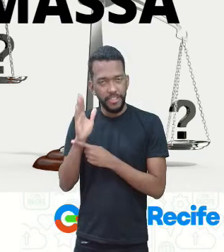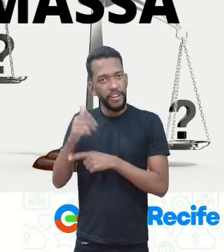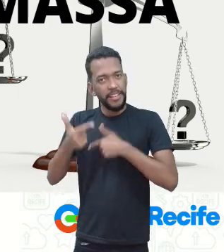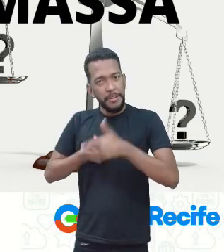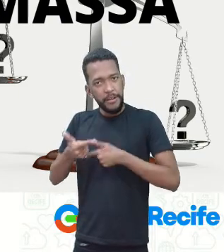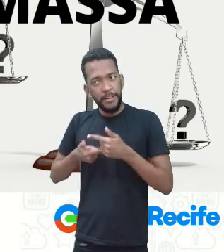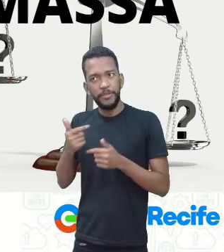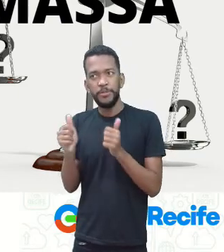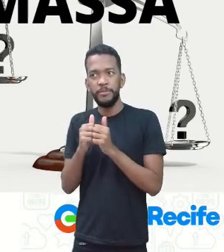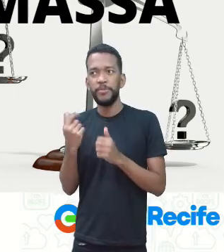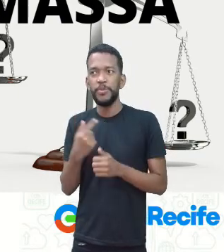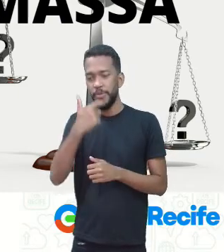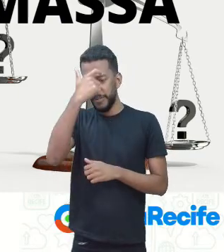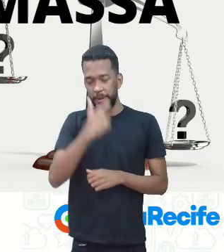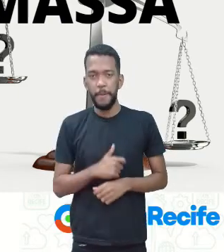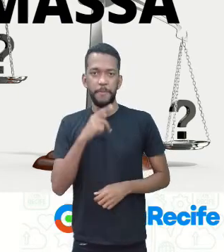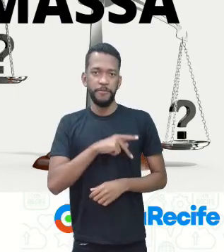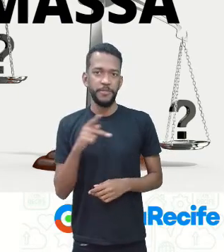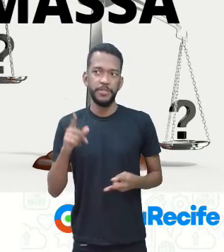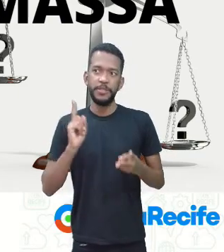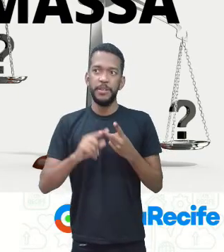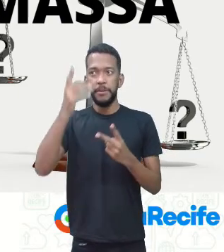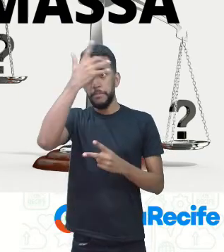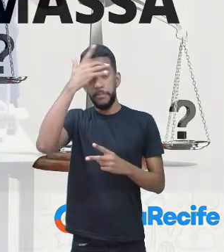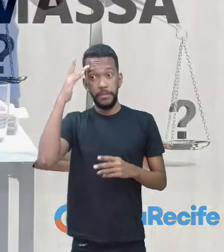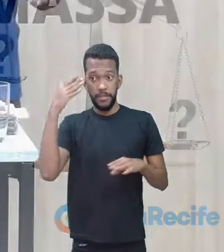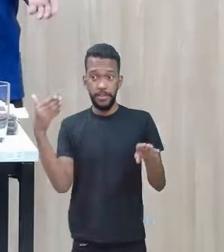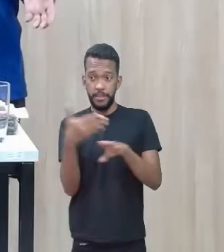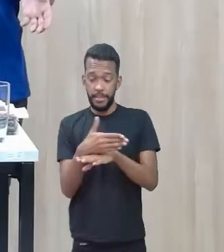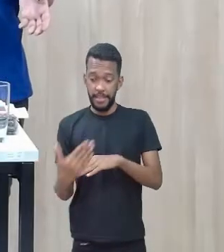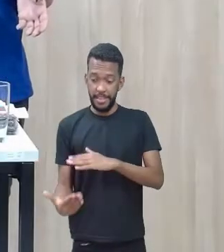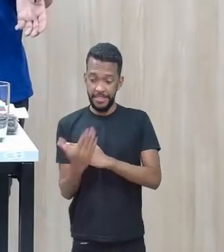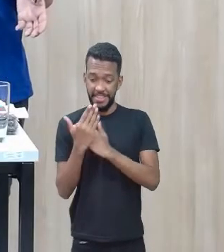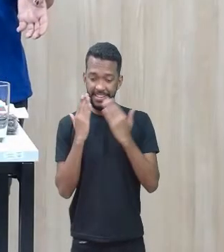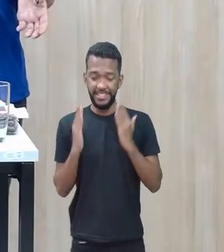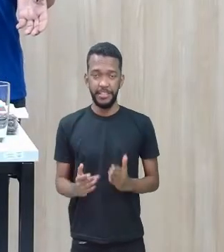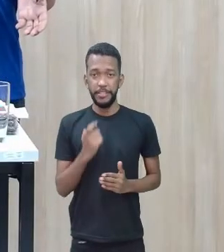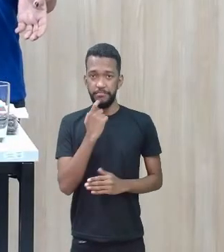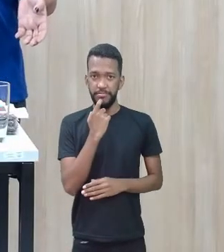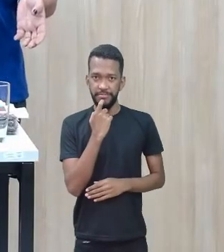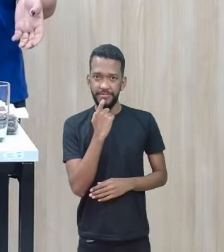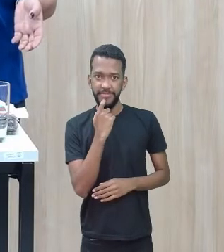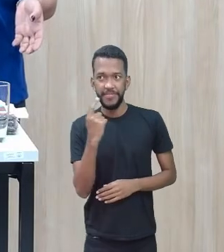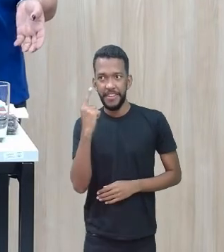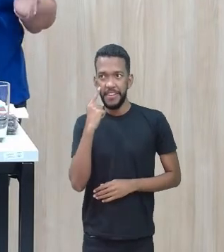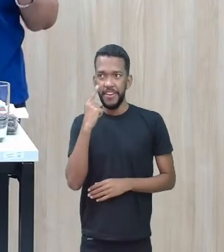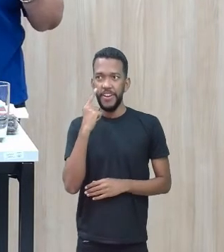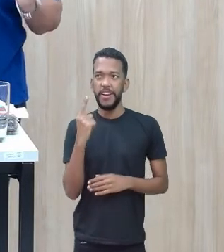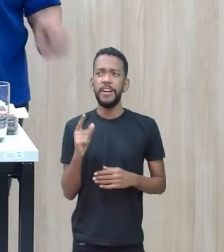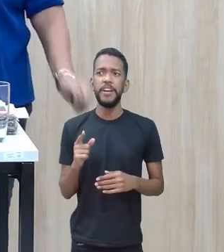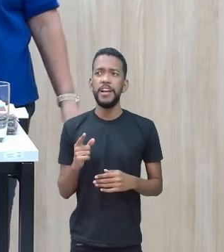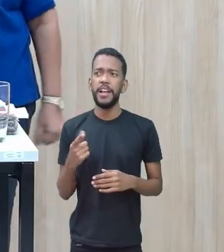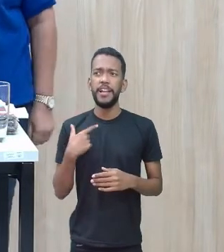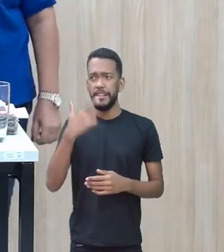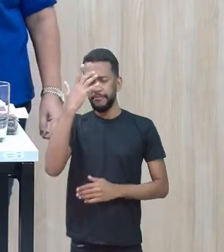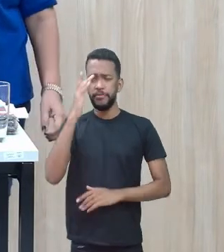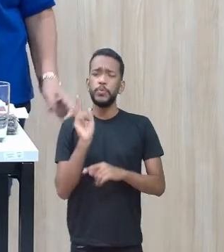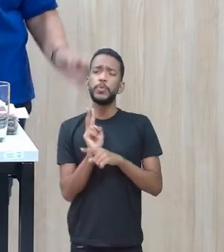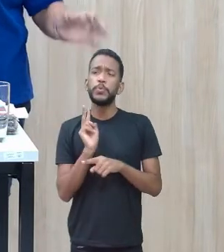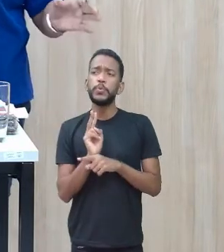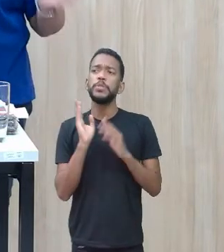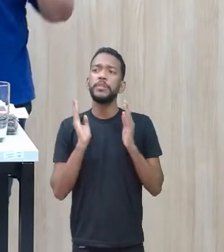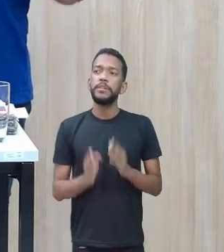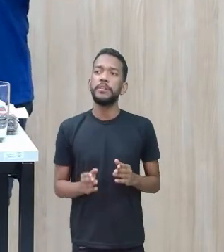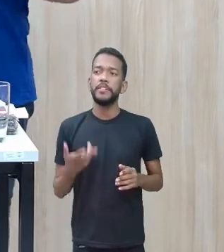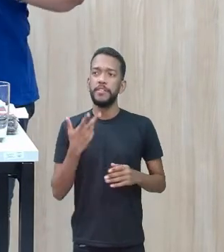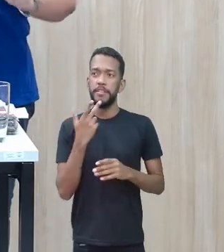A professora, o pessoal que acabou de entrar dando essa ajudinha. Viram, pessoal? Como o povo aqui é cuidadoso,